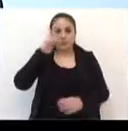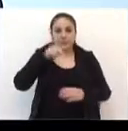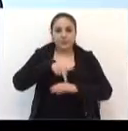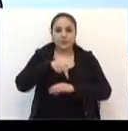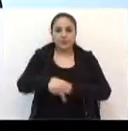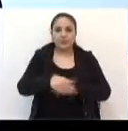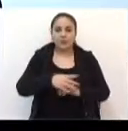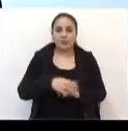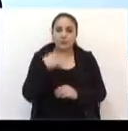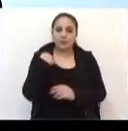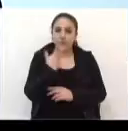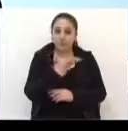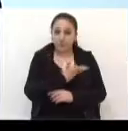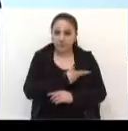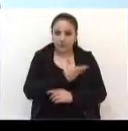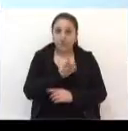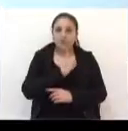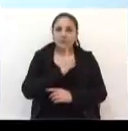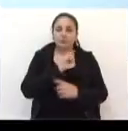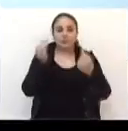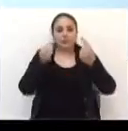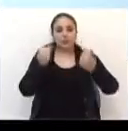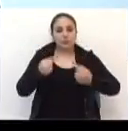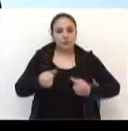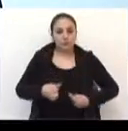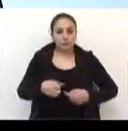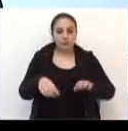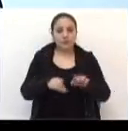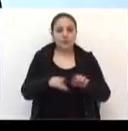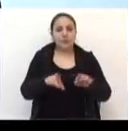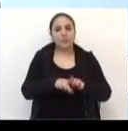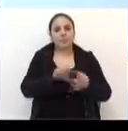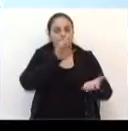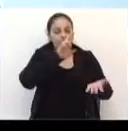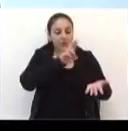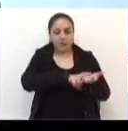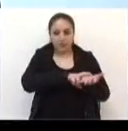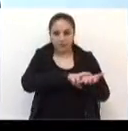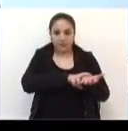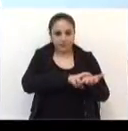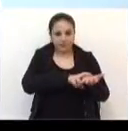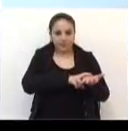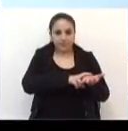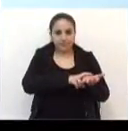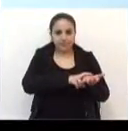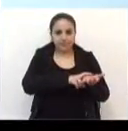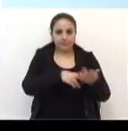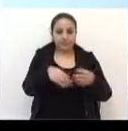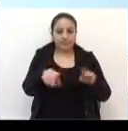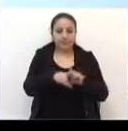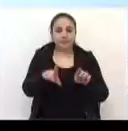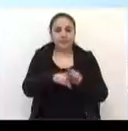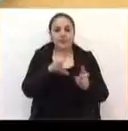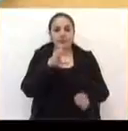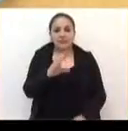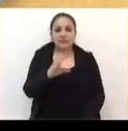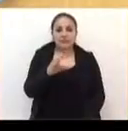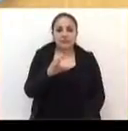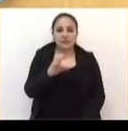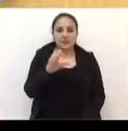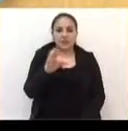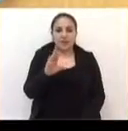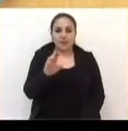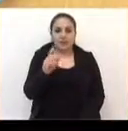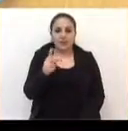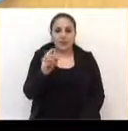vista que nós temos estruturas, tanto no regimento quanto no CRPO.